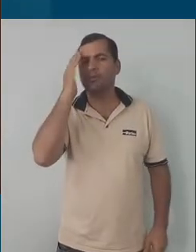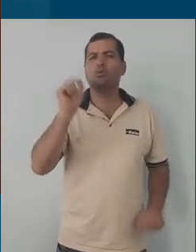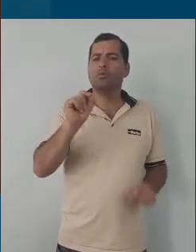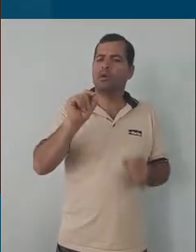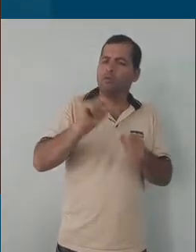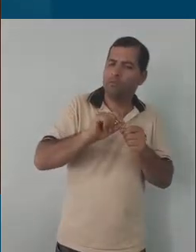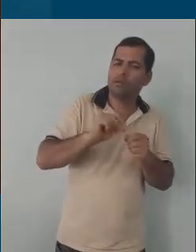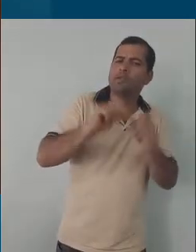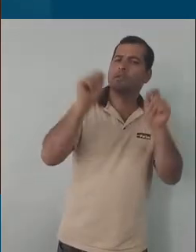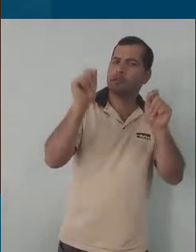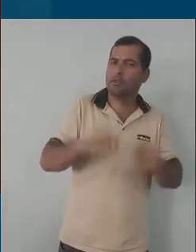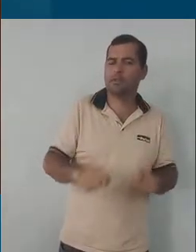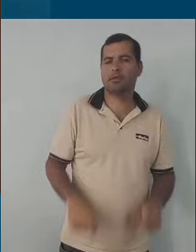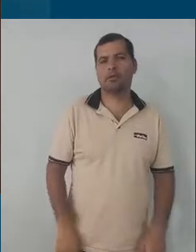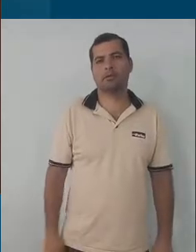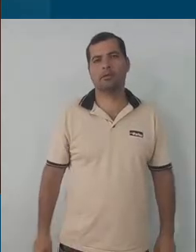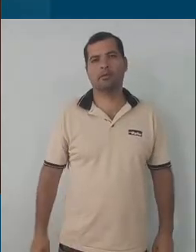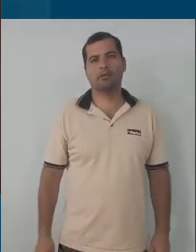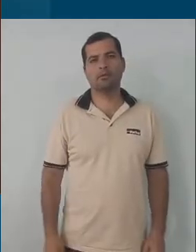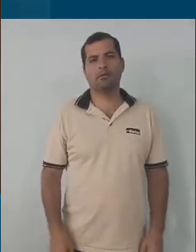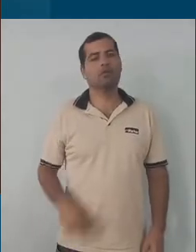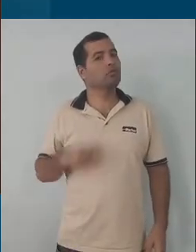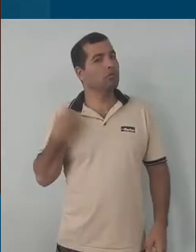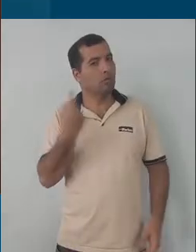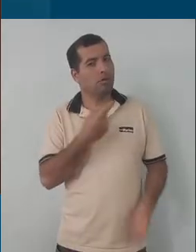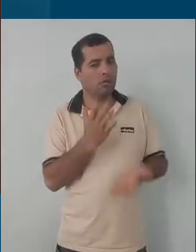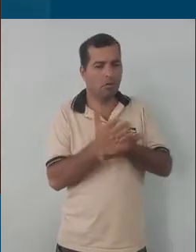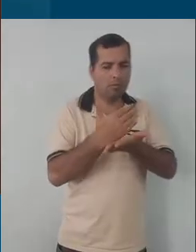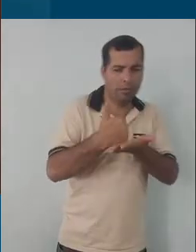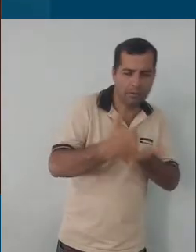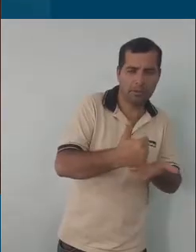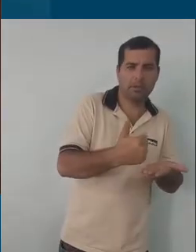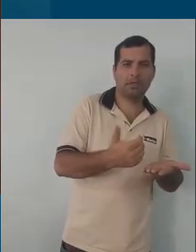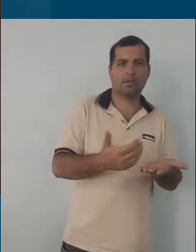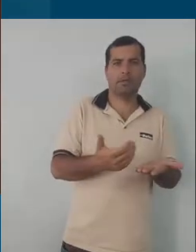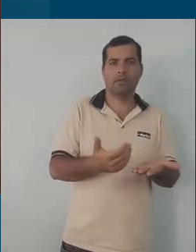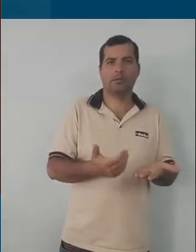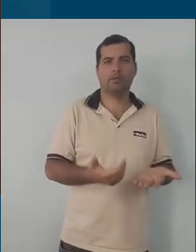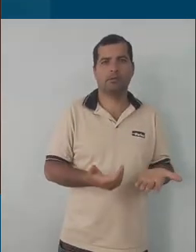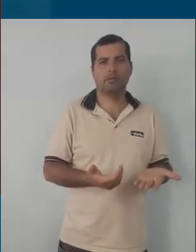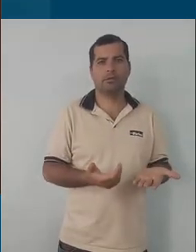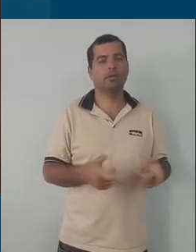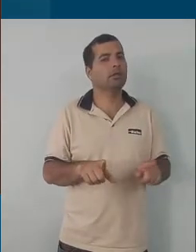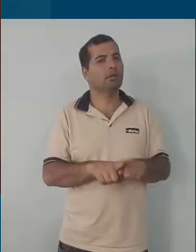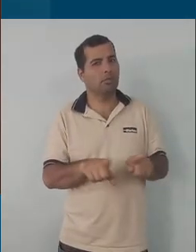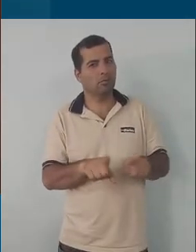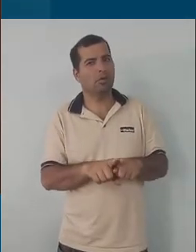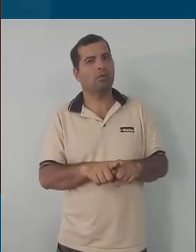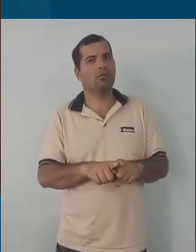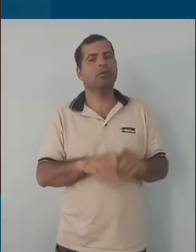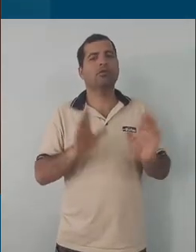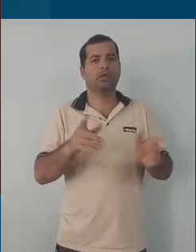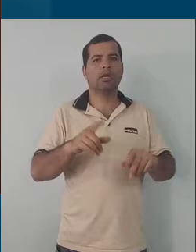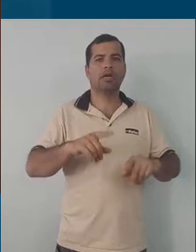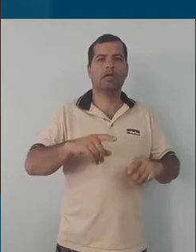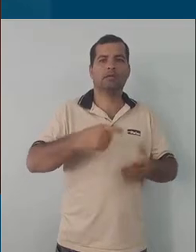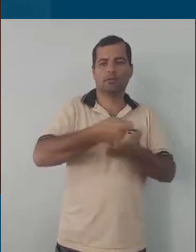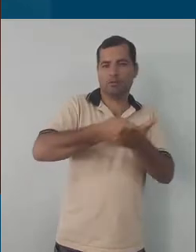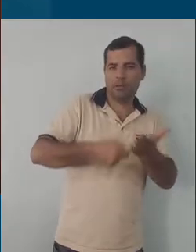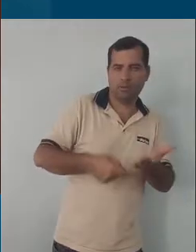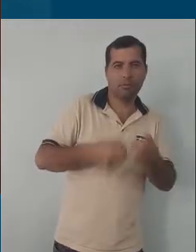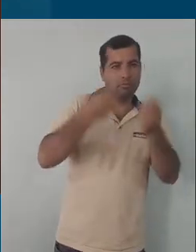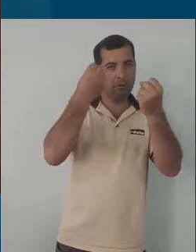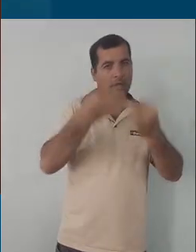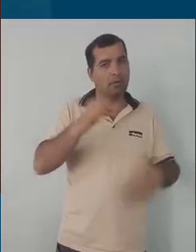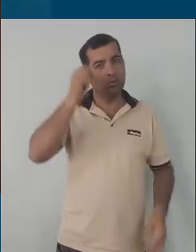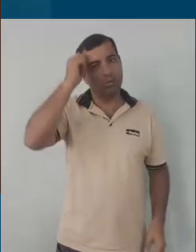né? É compartilhar isso, e por isso eu propus esses textos sobre cultura escrita, que eu acho que esse é o